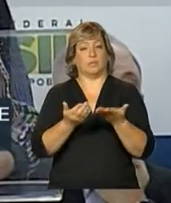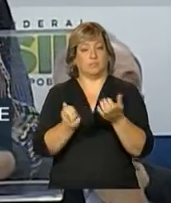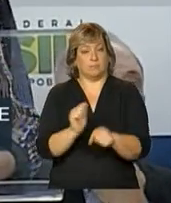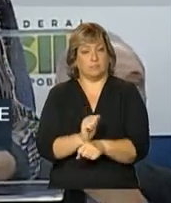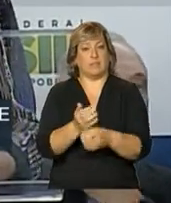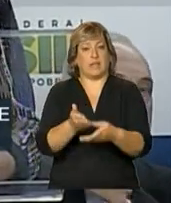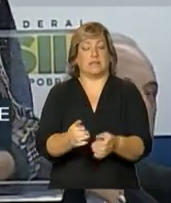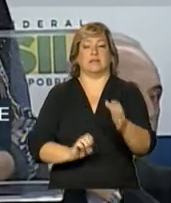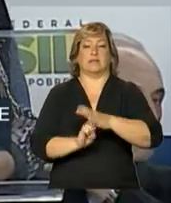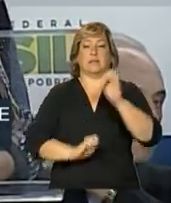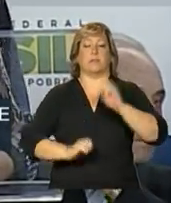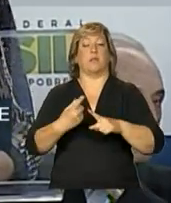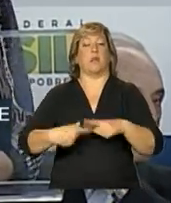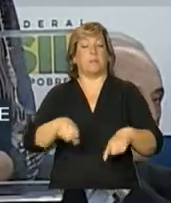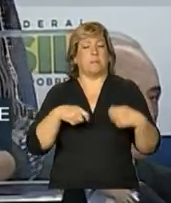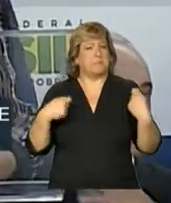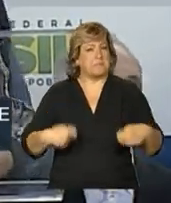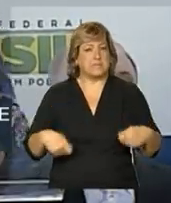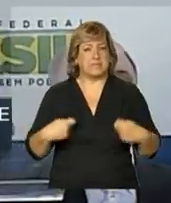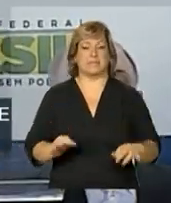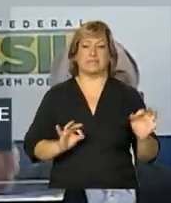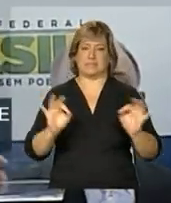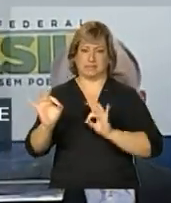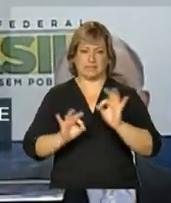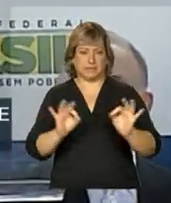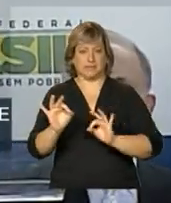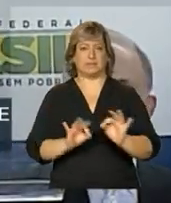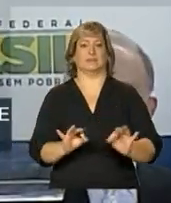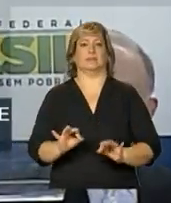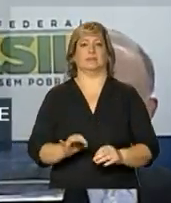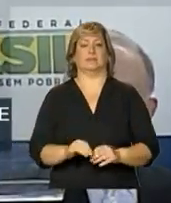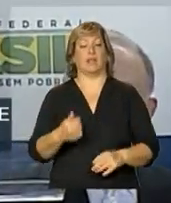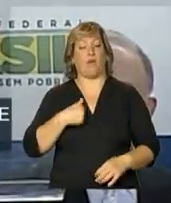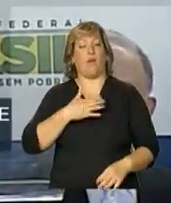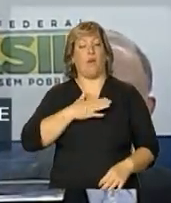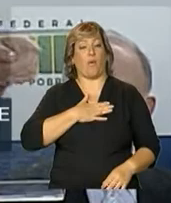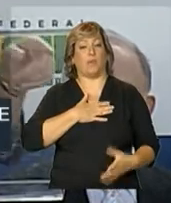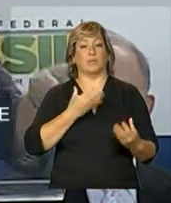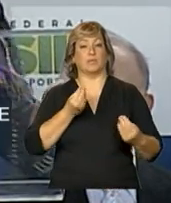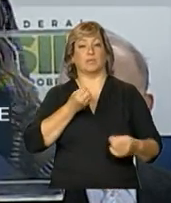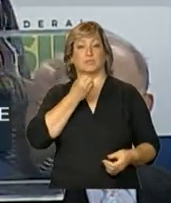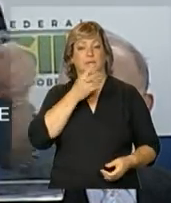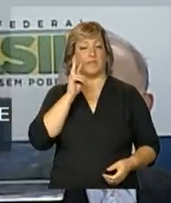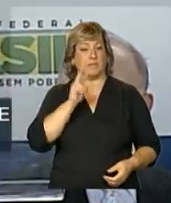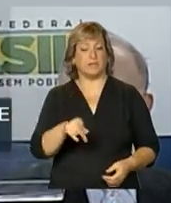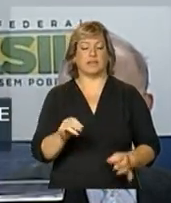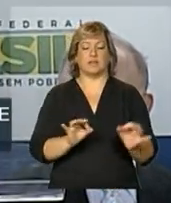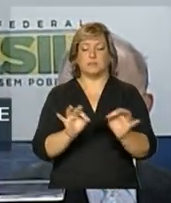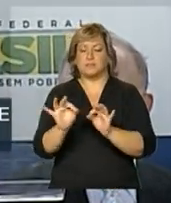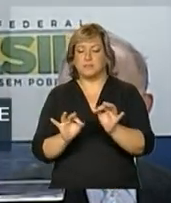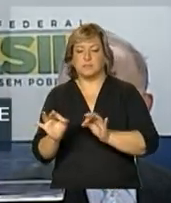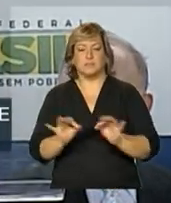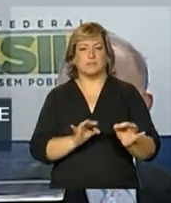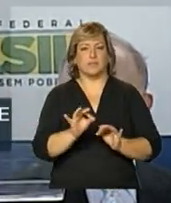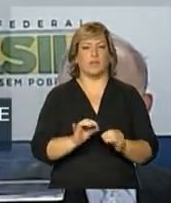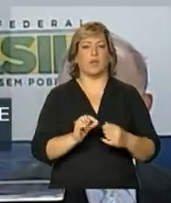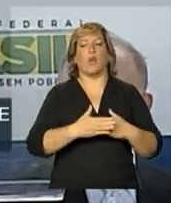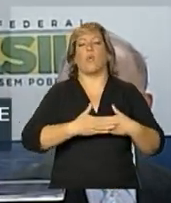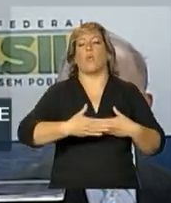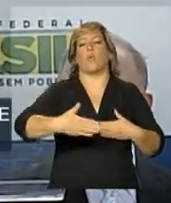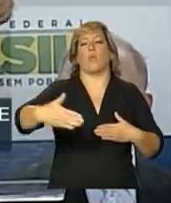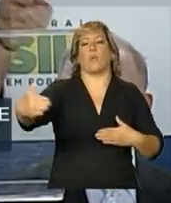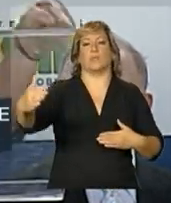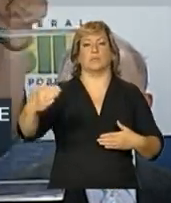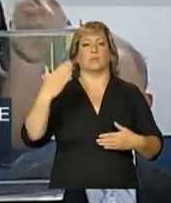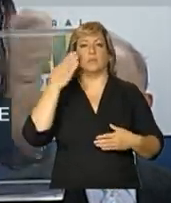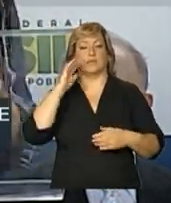sistematicamente planejar e gostei muito de ver a questão do planejamento de longo prazo